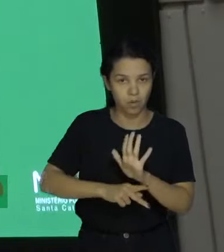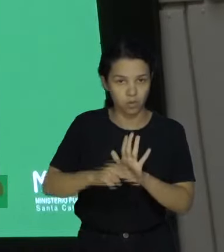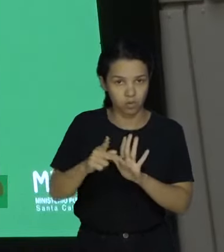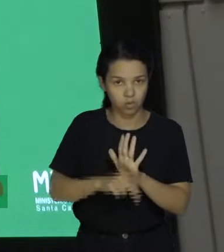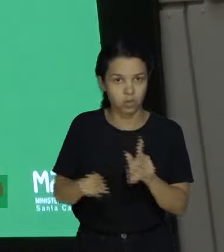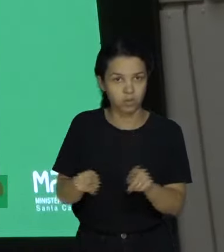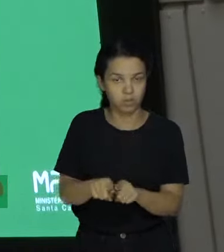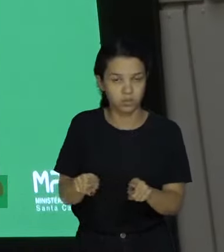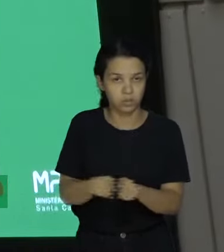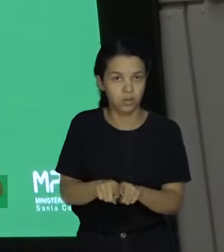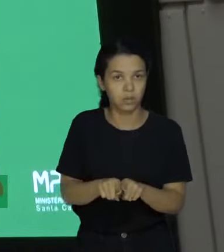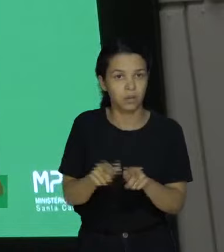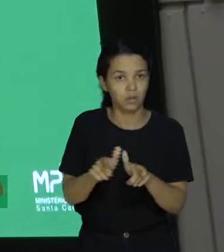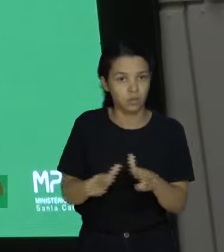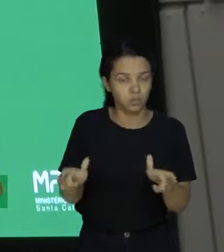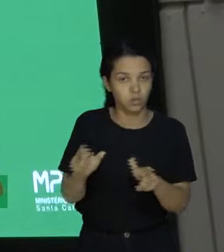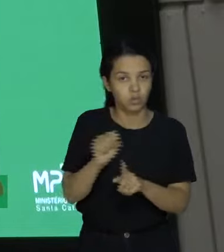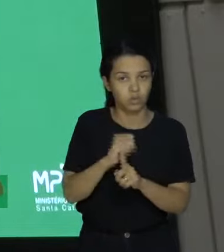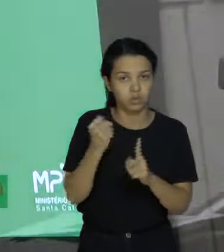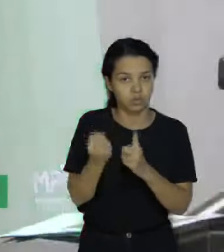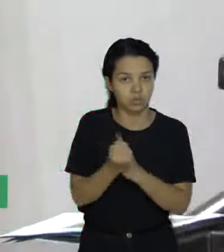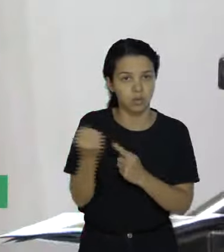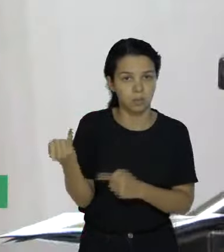dimensão social relevante